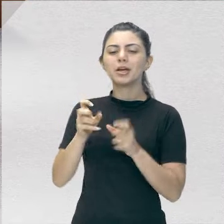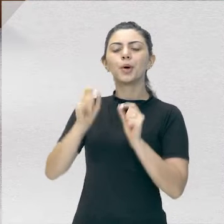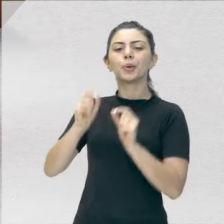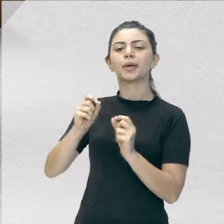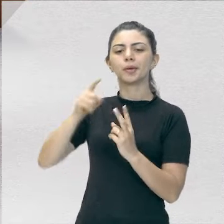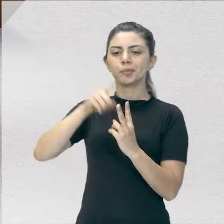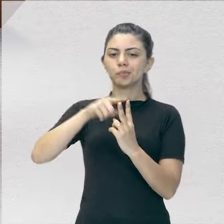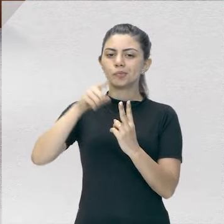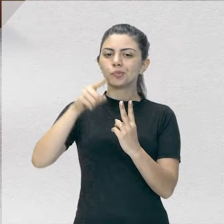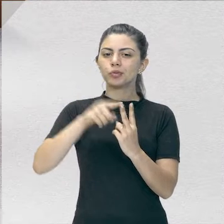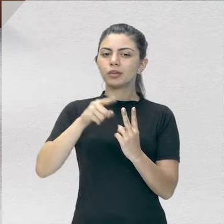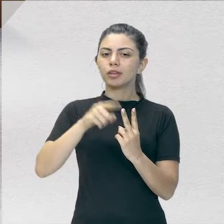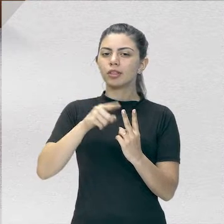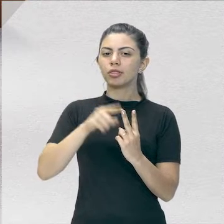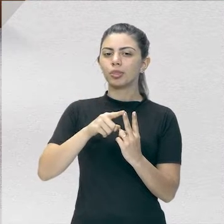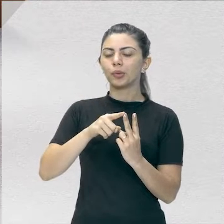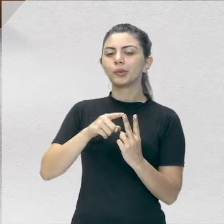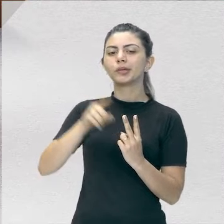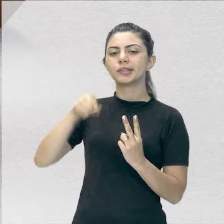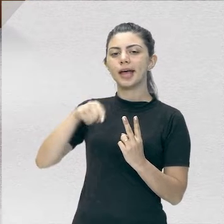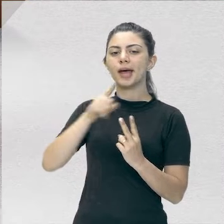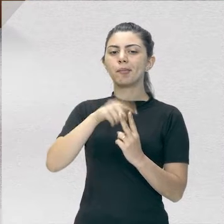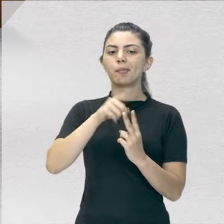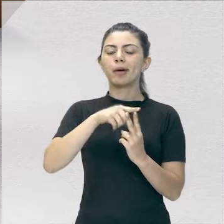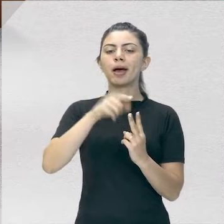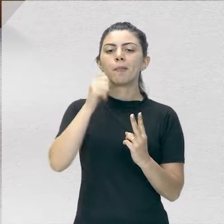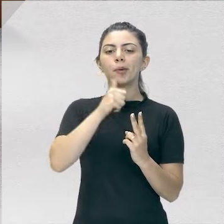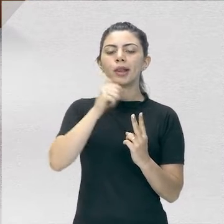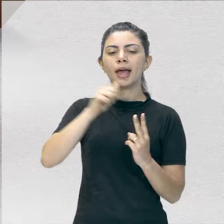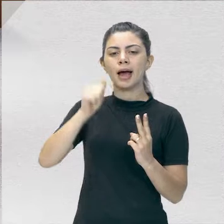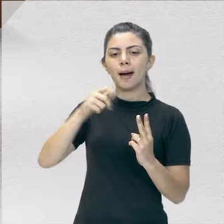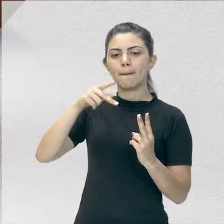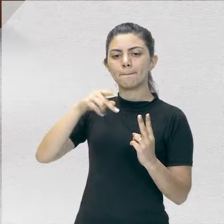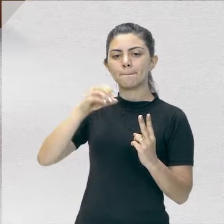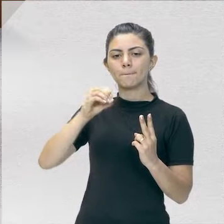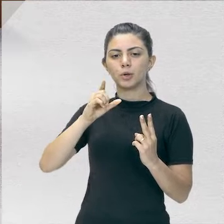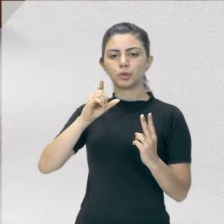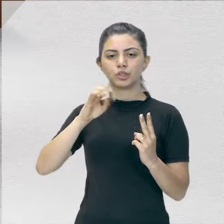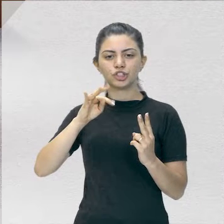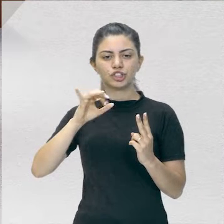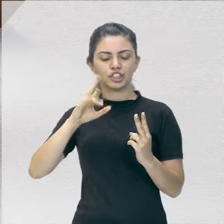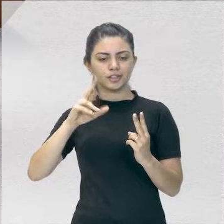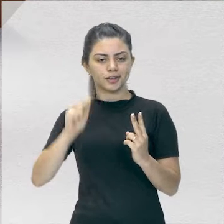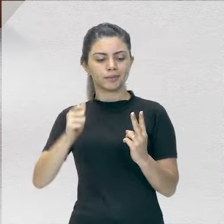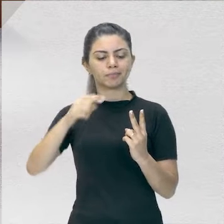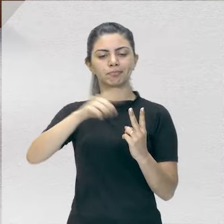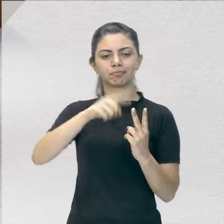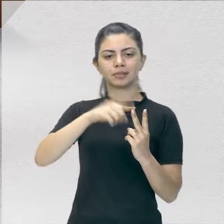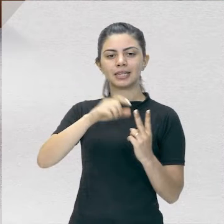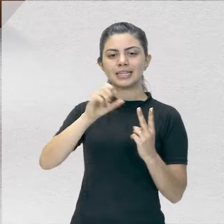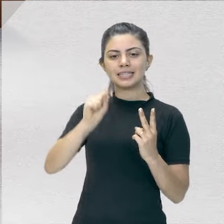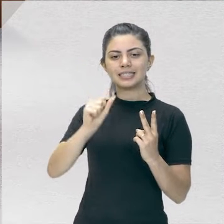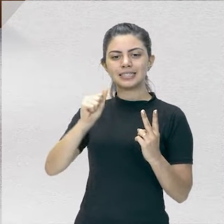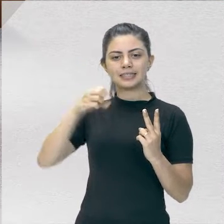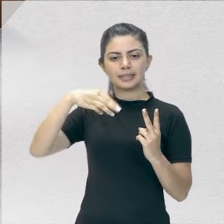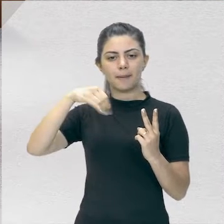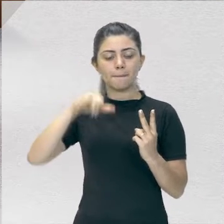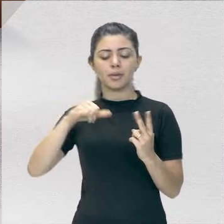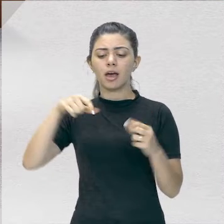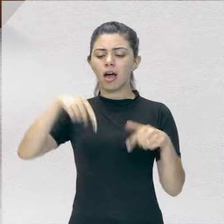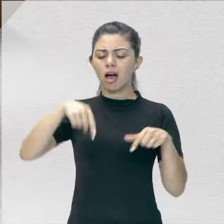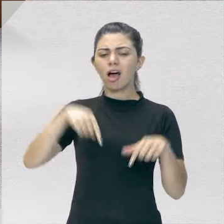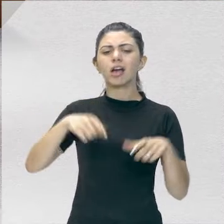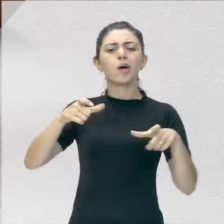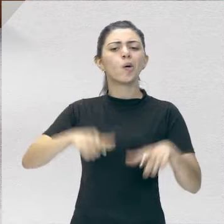nossos personagens, a Potira e o Sammy. Esse lugar em que nós estamos é uma